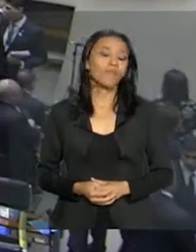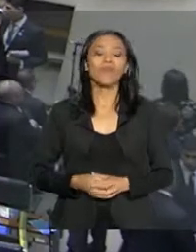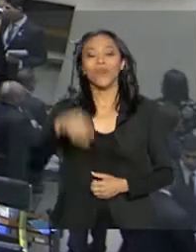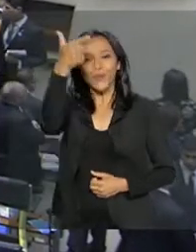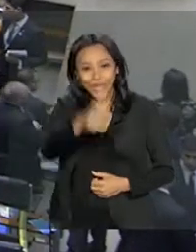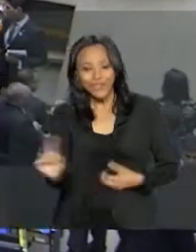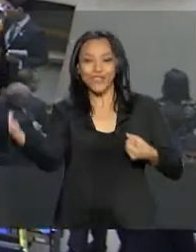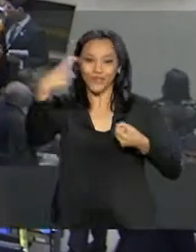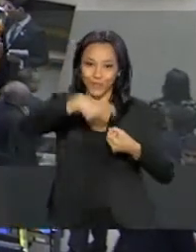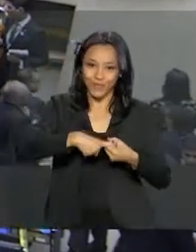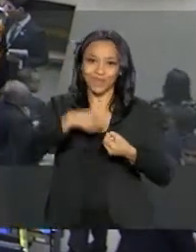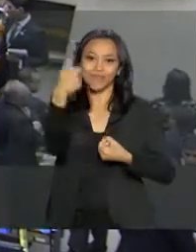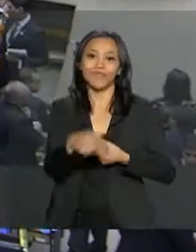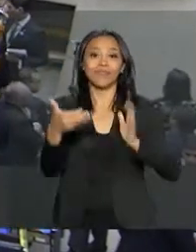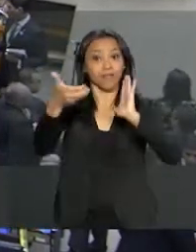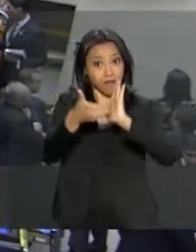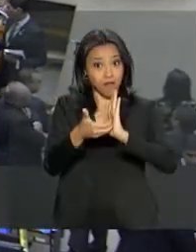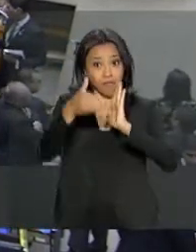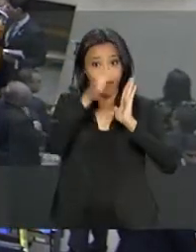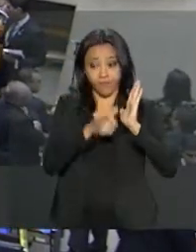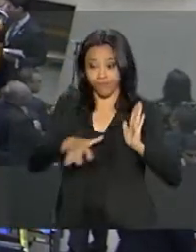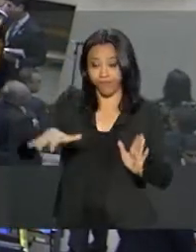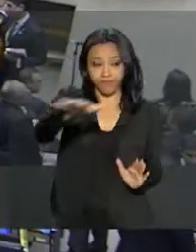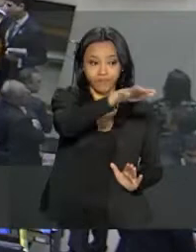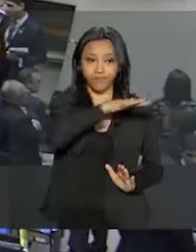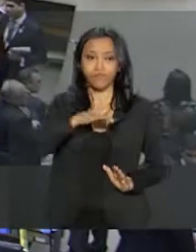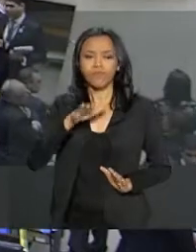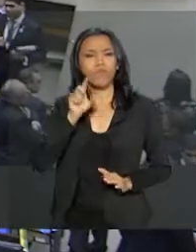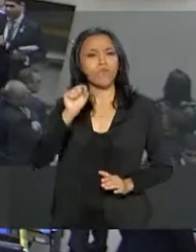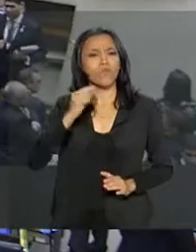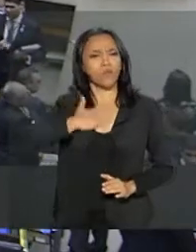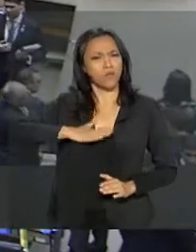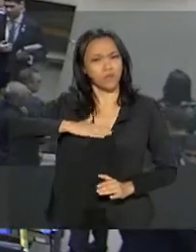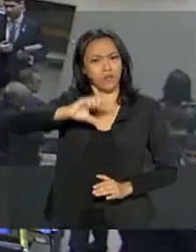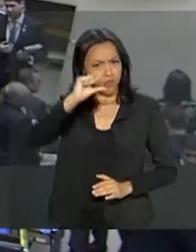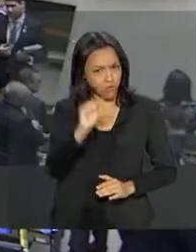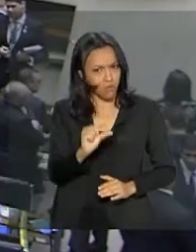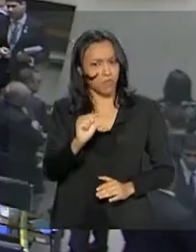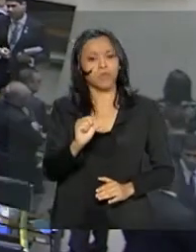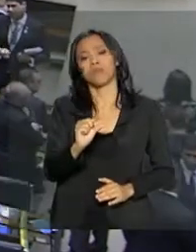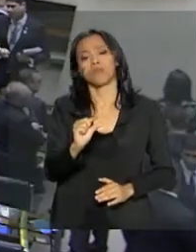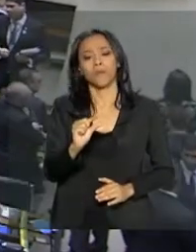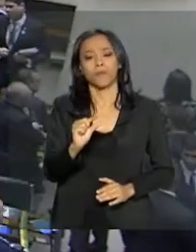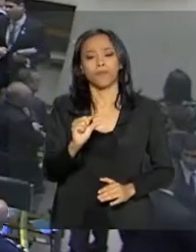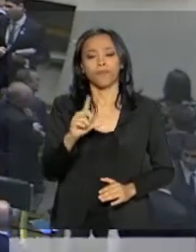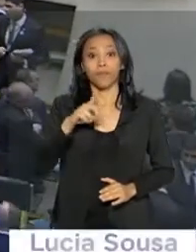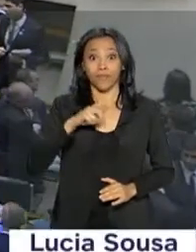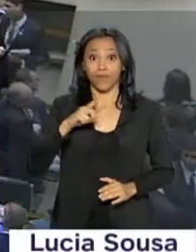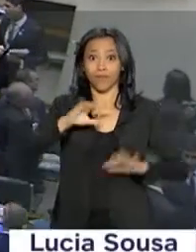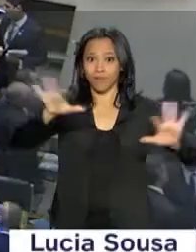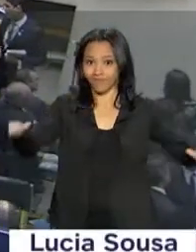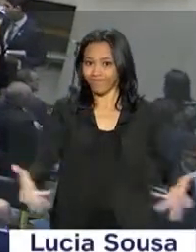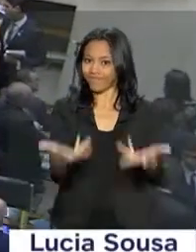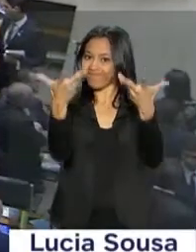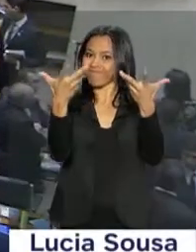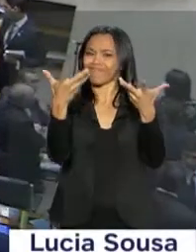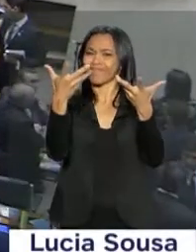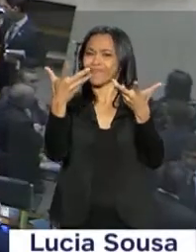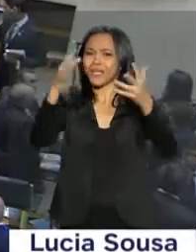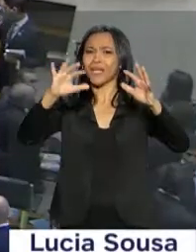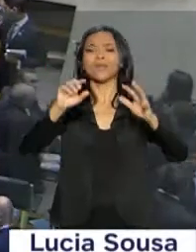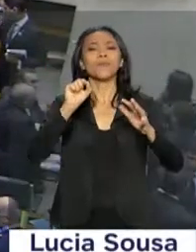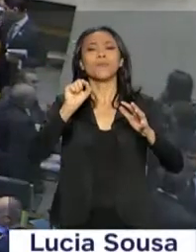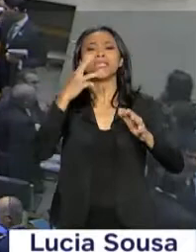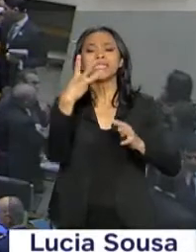voltamos a falar ao vivo aqui da Câmara dos Deputados, onde em instantes ocorre uma sessão solene em comemoração aos 30